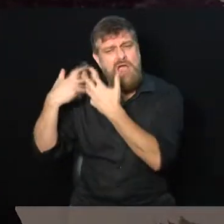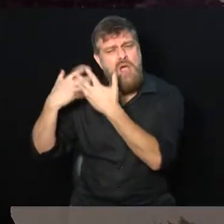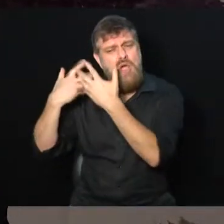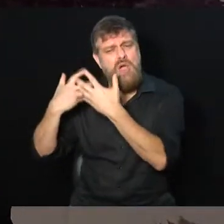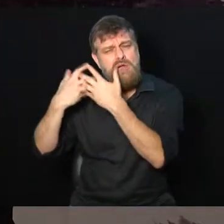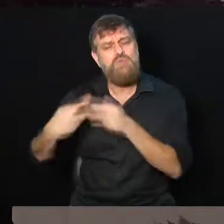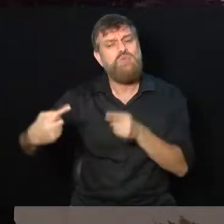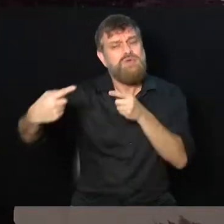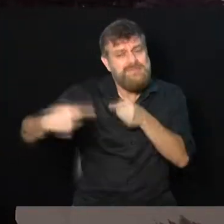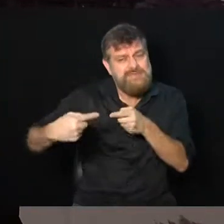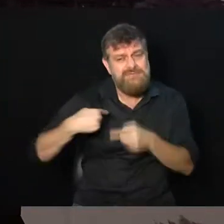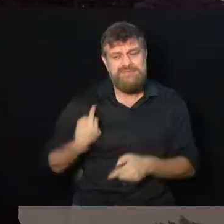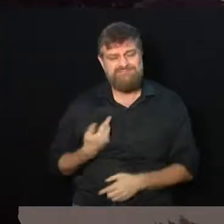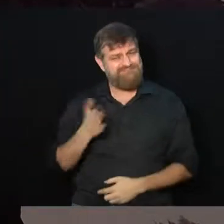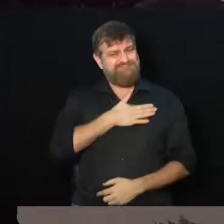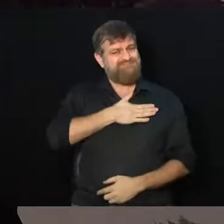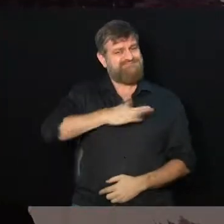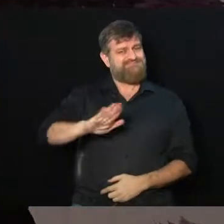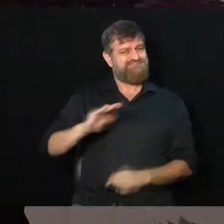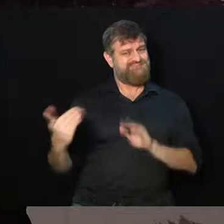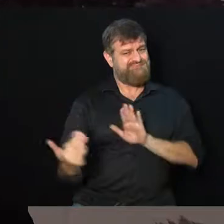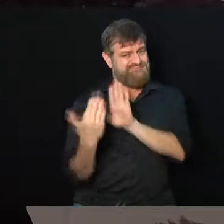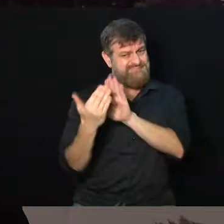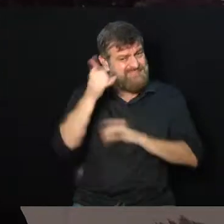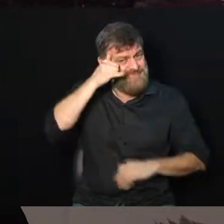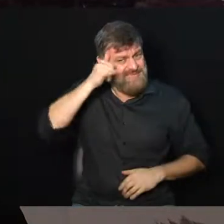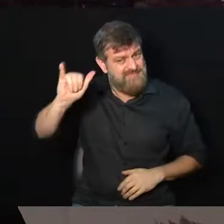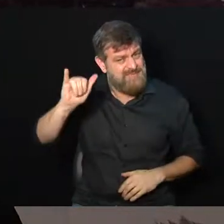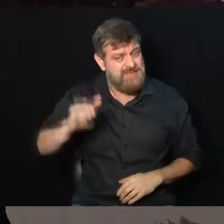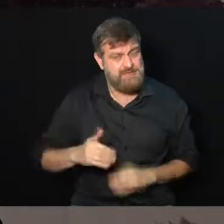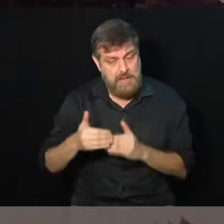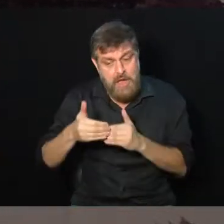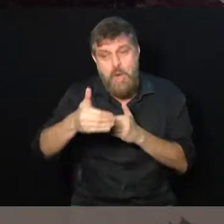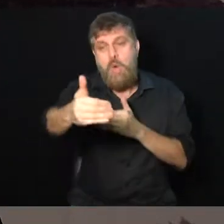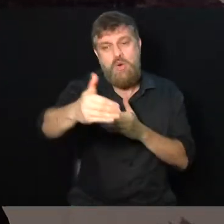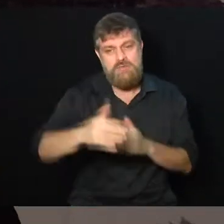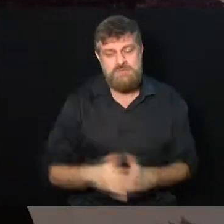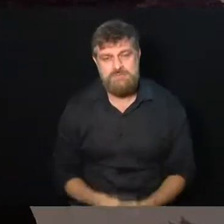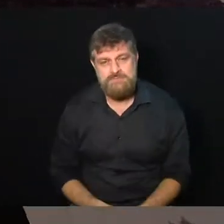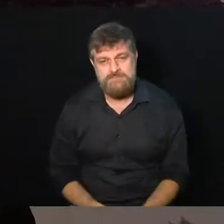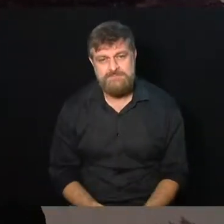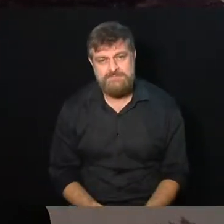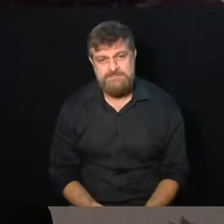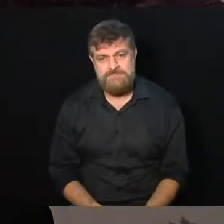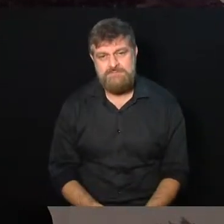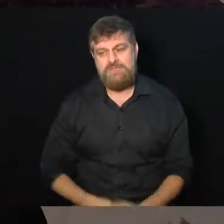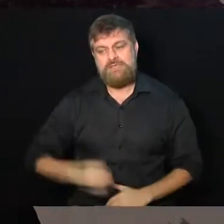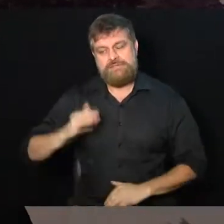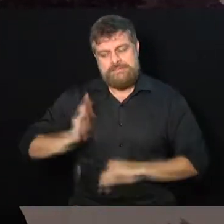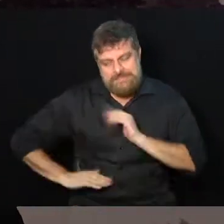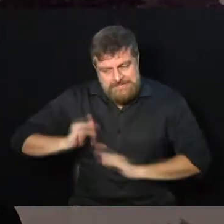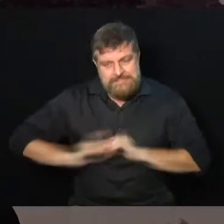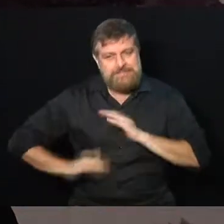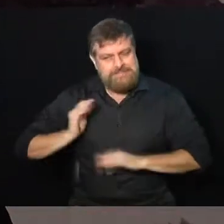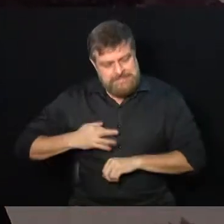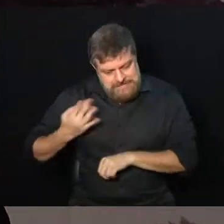são os desafios que nós não gostaríamos de encontrar nos próximos 10. E, bom, foi um exercício